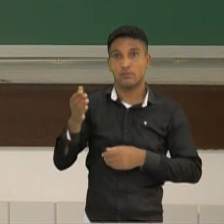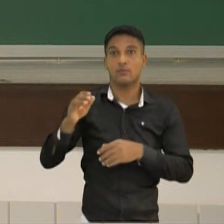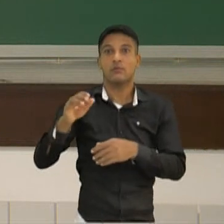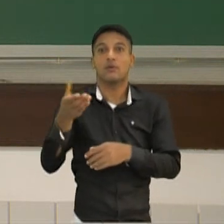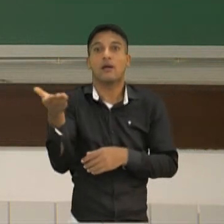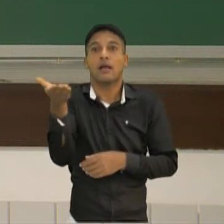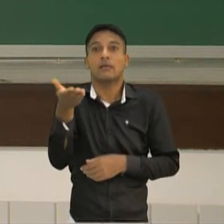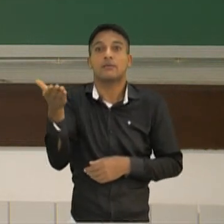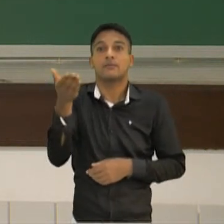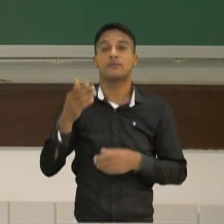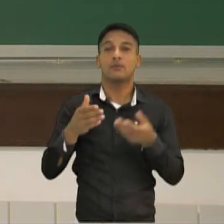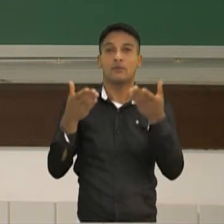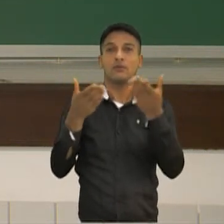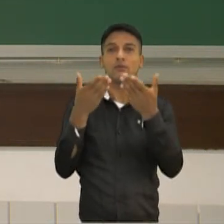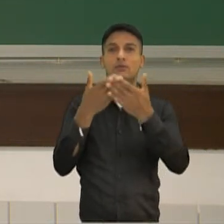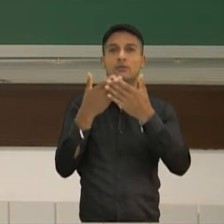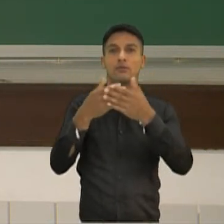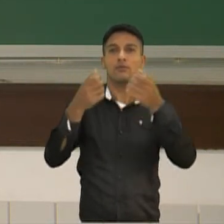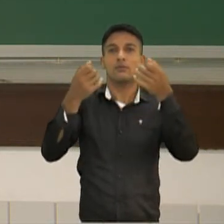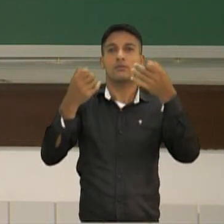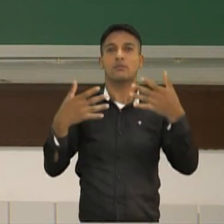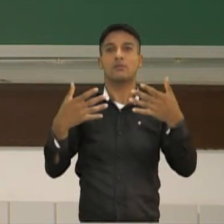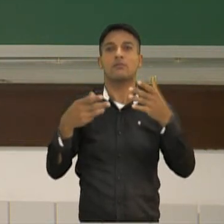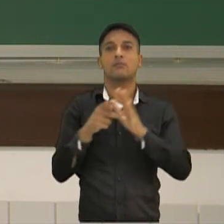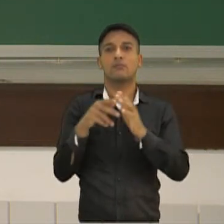envolveram divisão e eu desafiei no